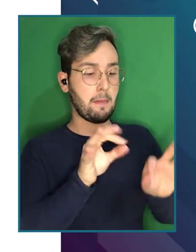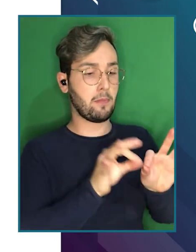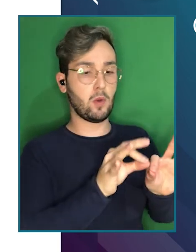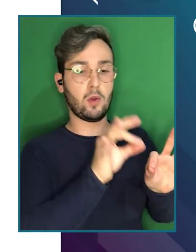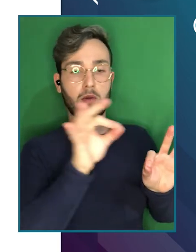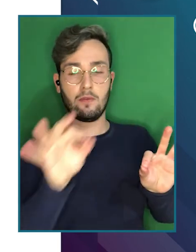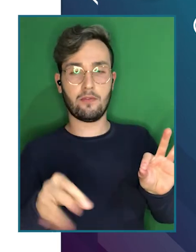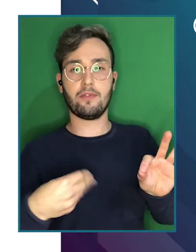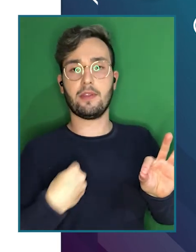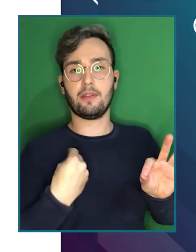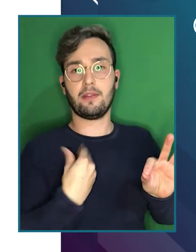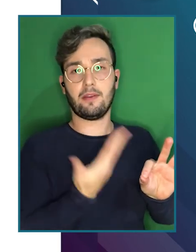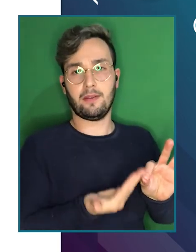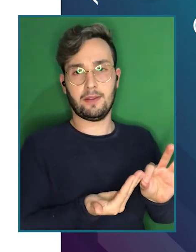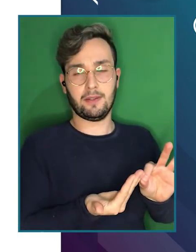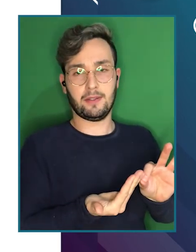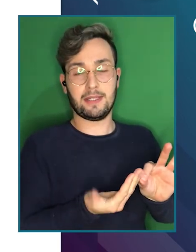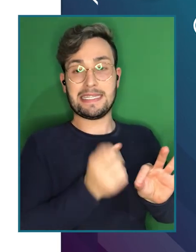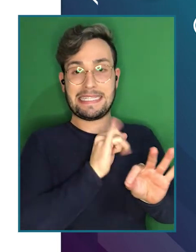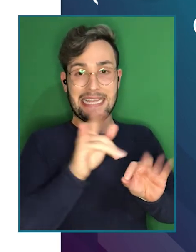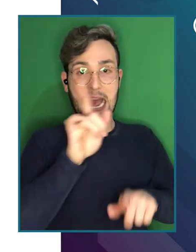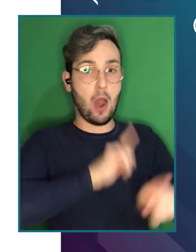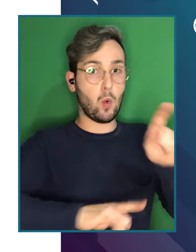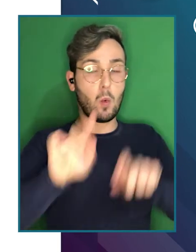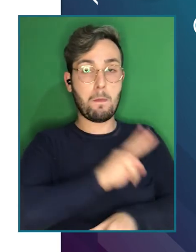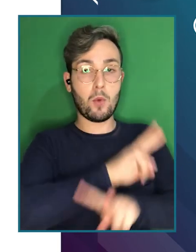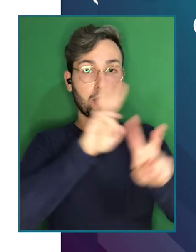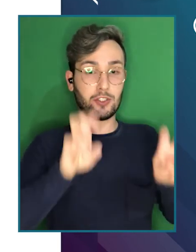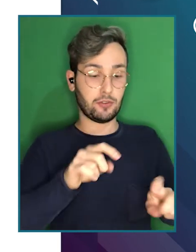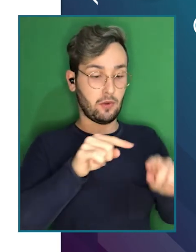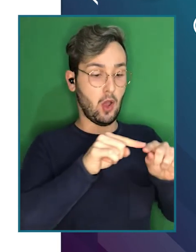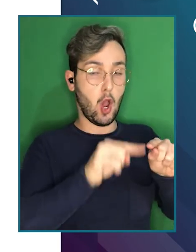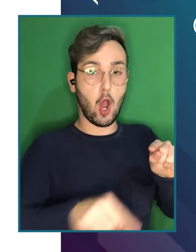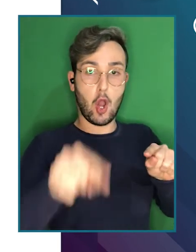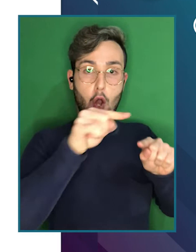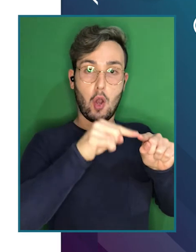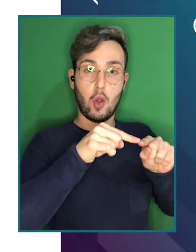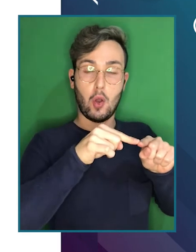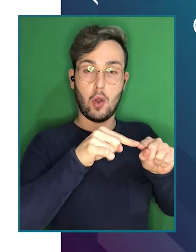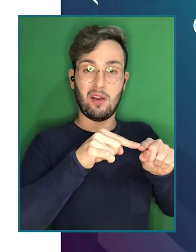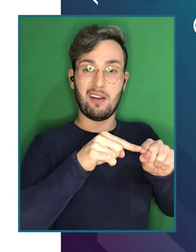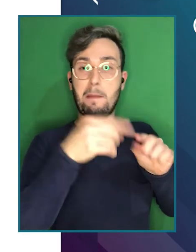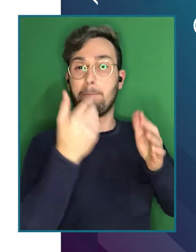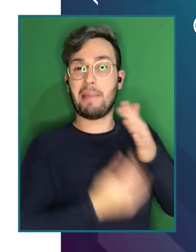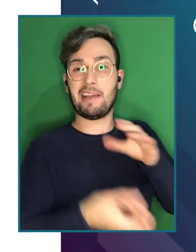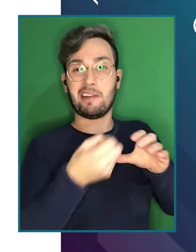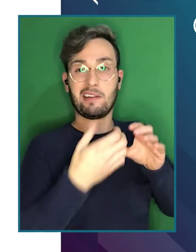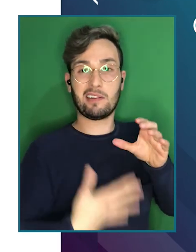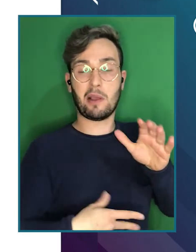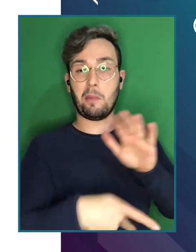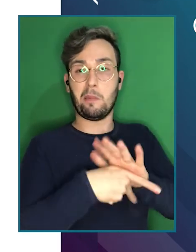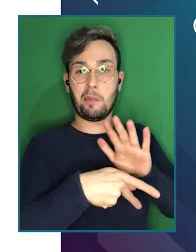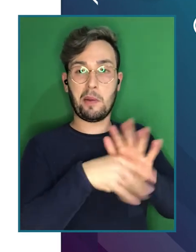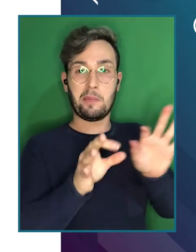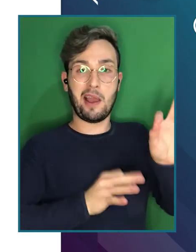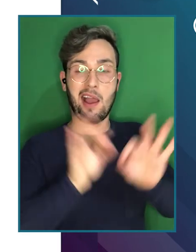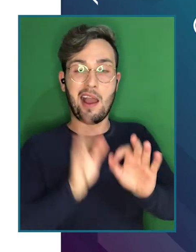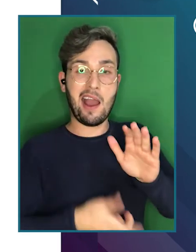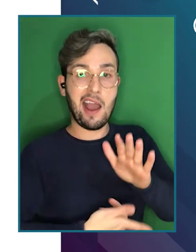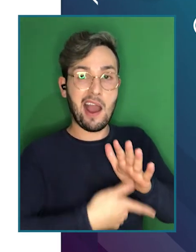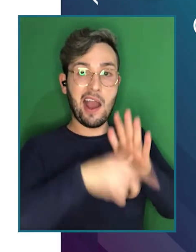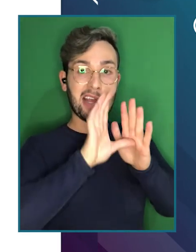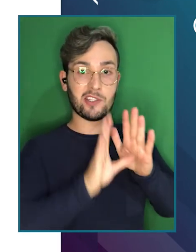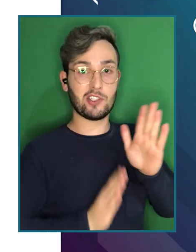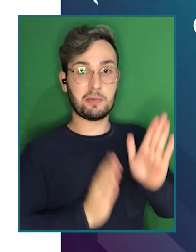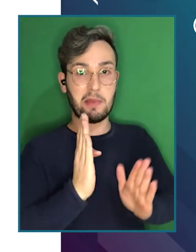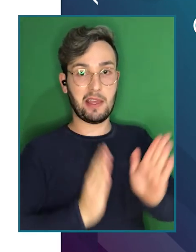determinado número de horas de vida útil. Logo, se por algum motivo esse rolamento perder suas características de projeto antes